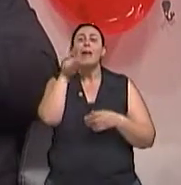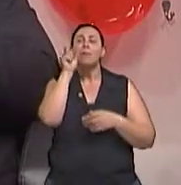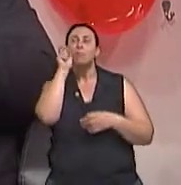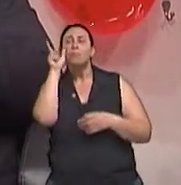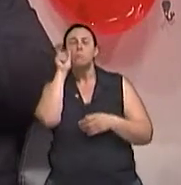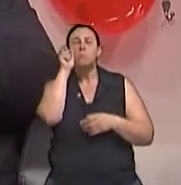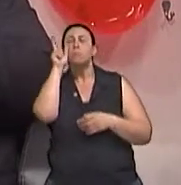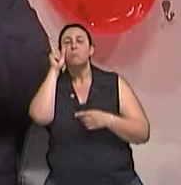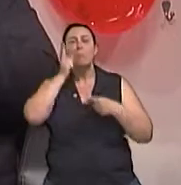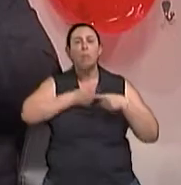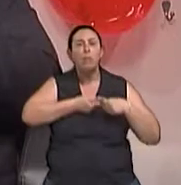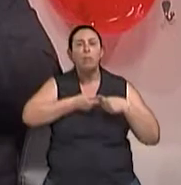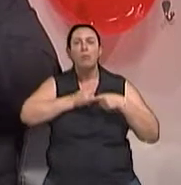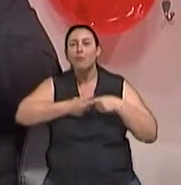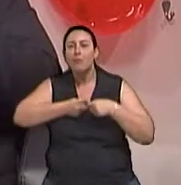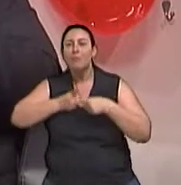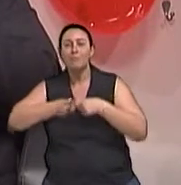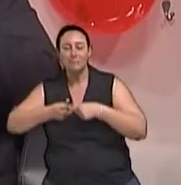né?